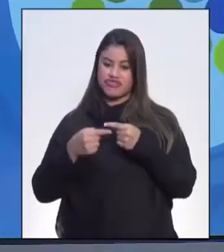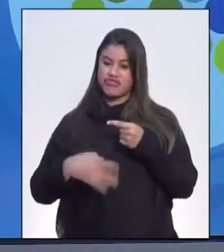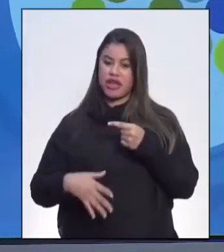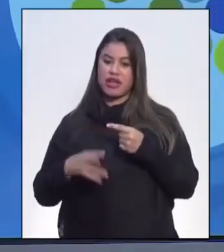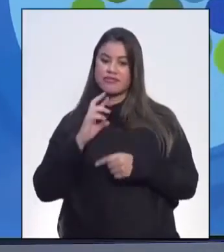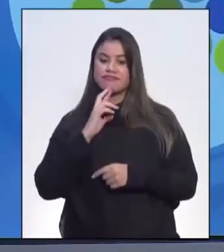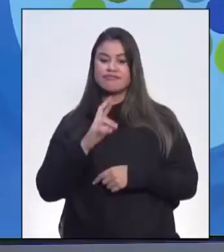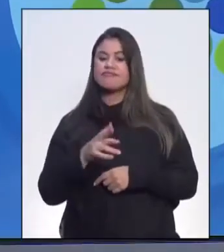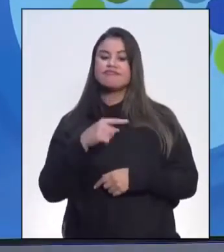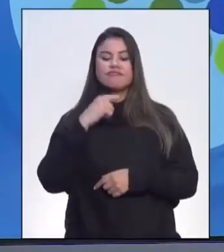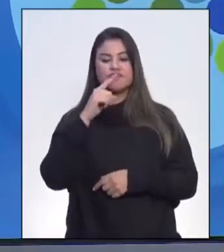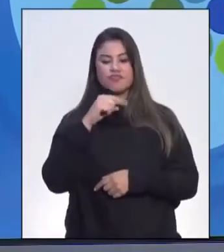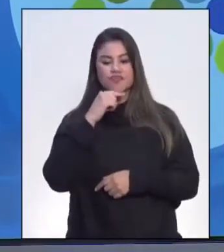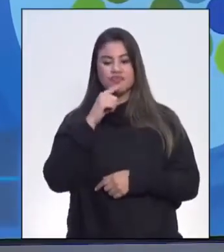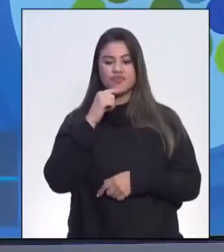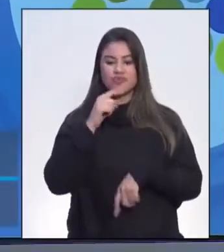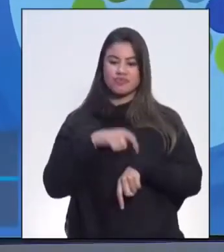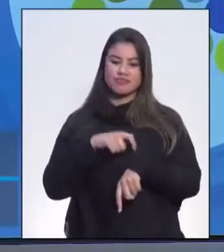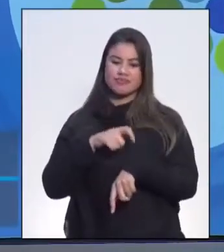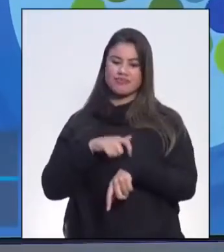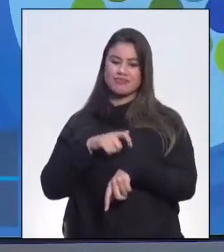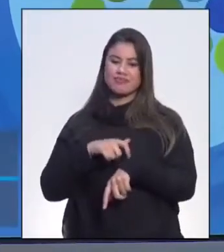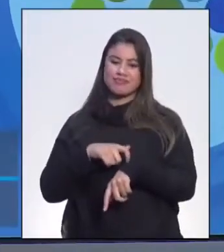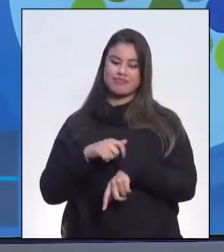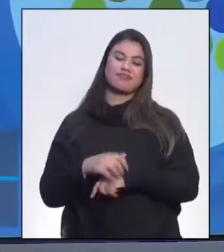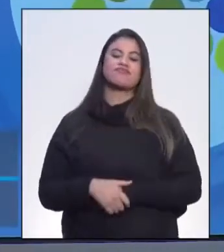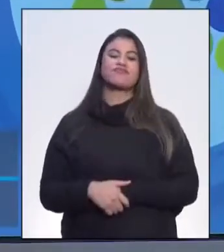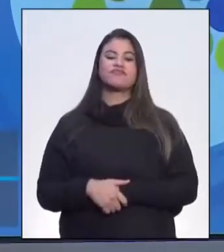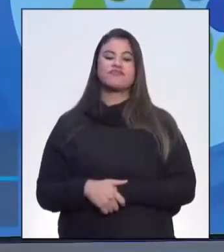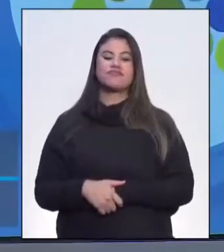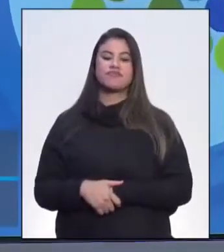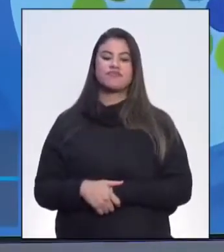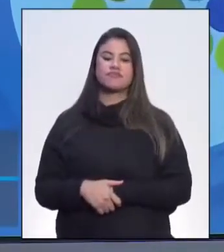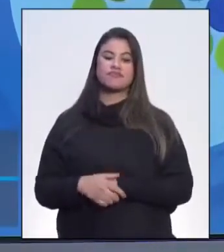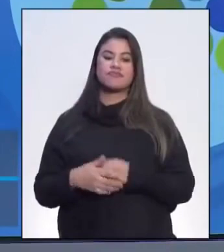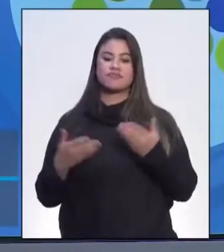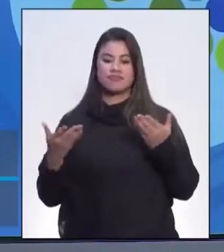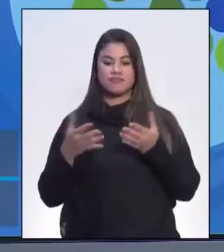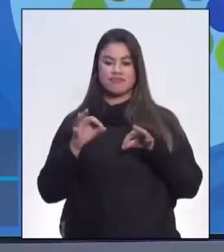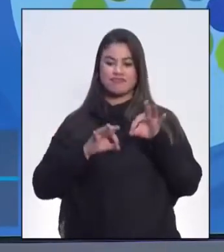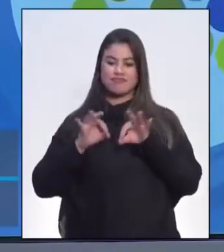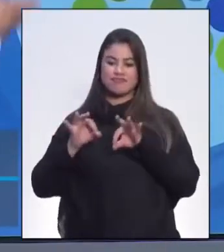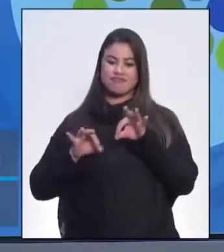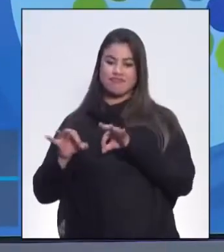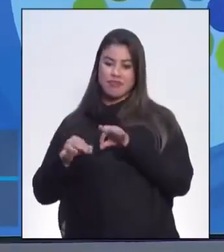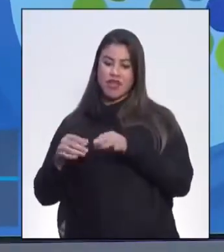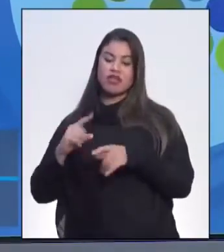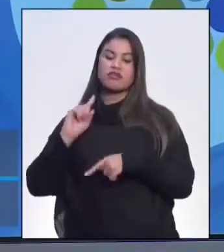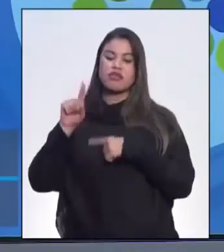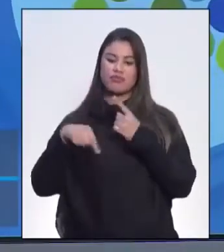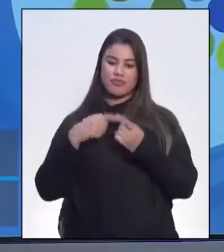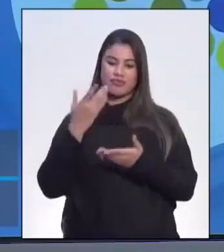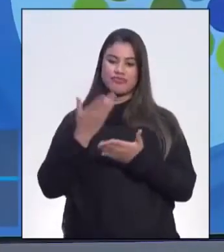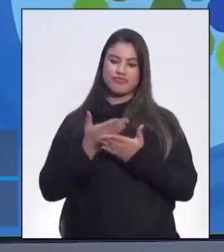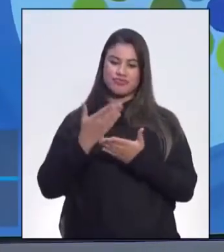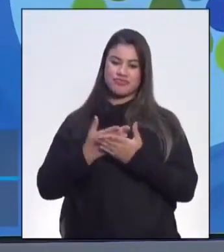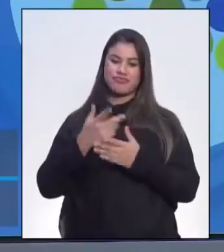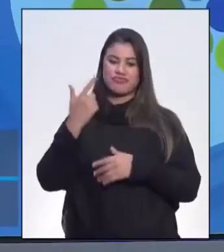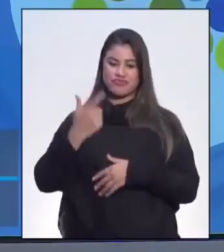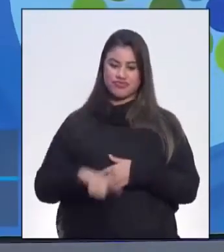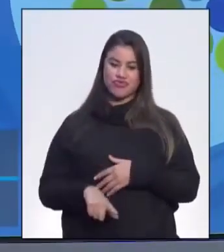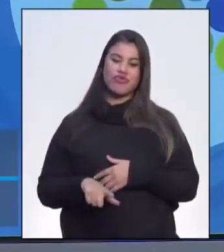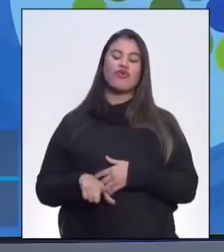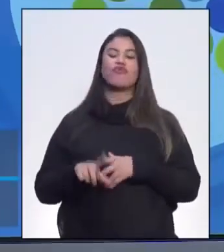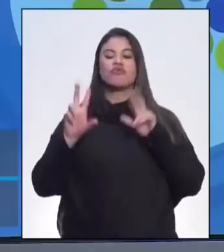para responder essa questão, porque não dá tempo. Tá bom? Ela estava programada para hoje, mas não tem problema. Na próxima aula a gente ainda vai falar um